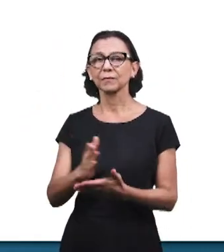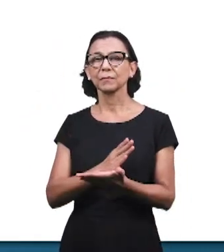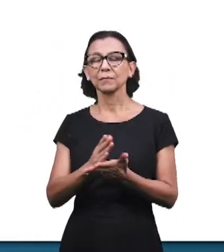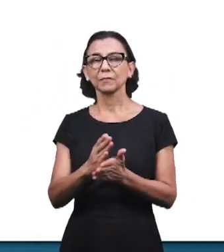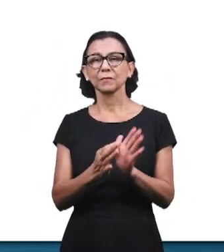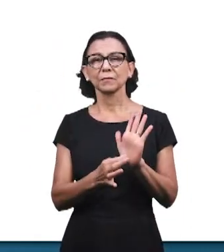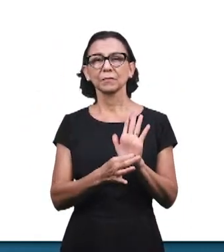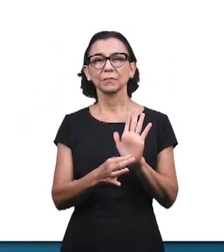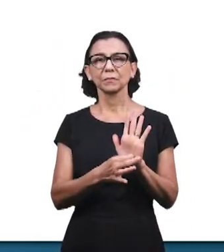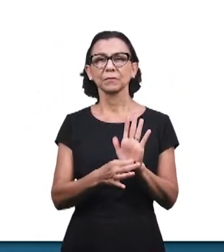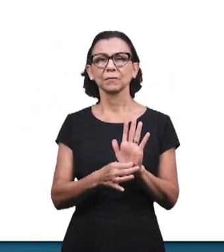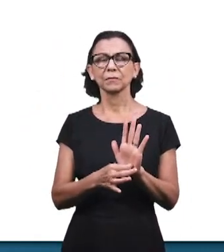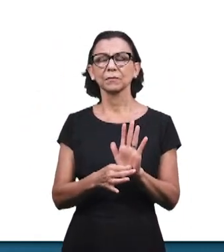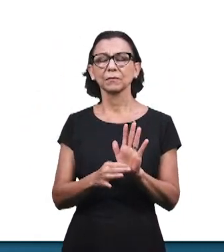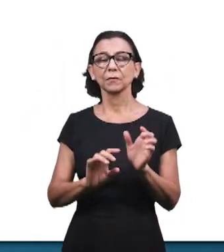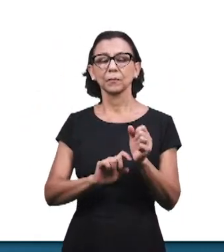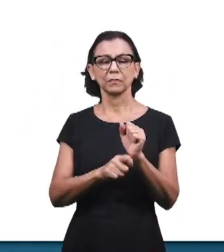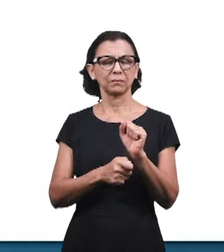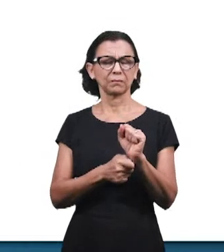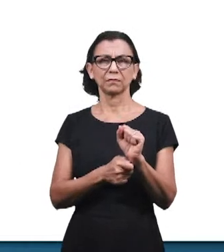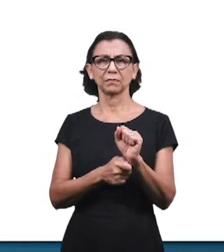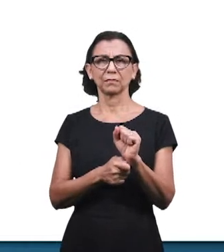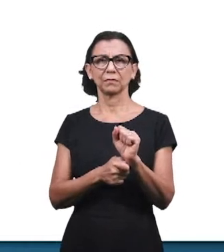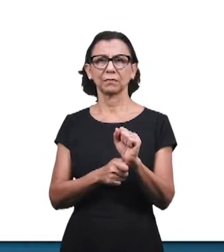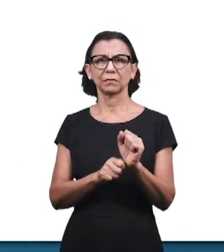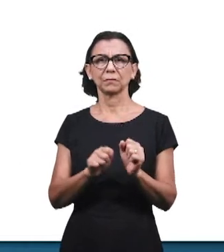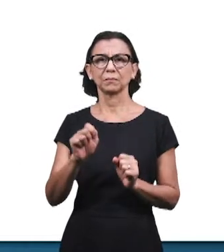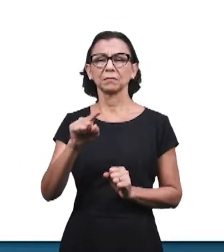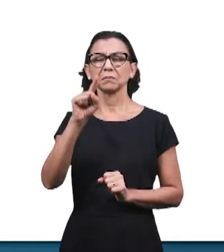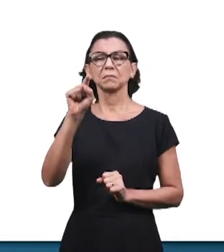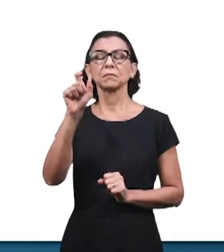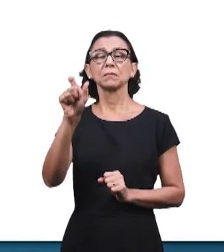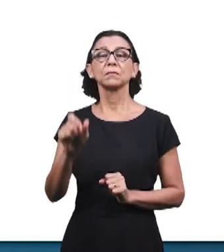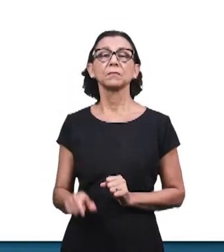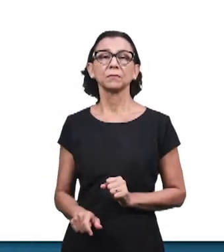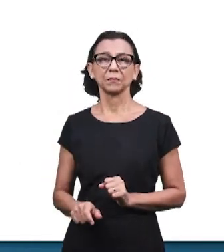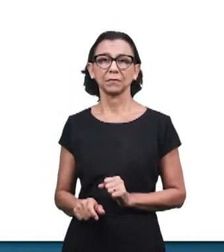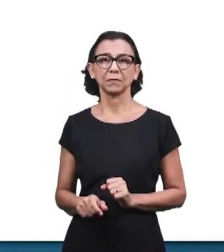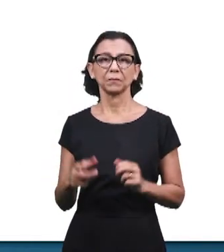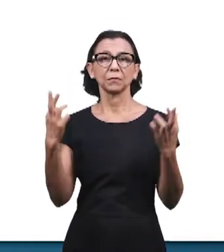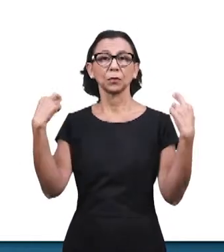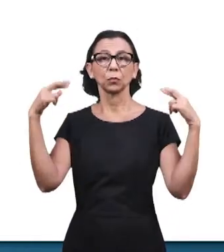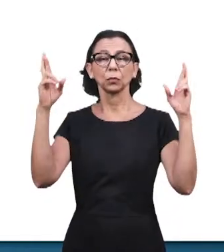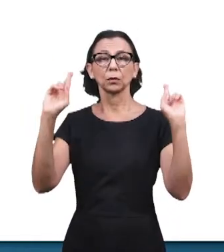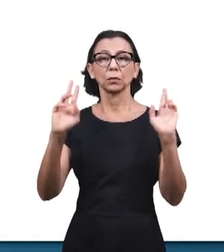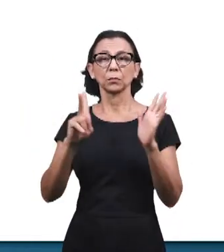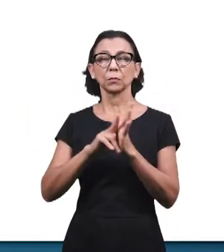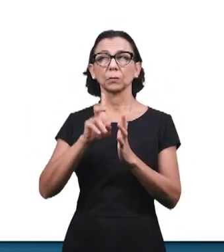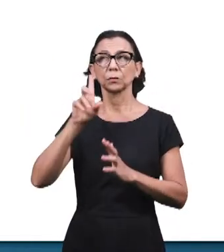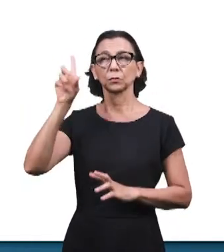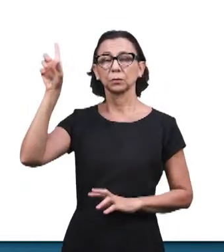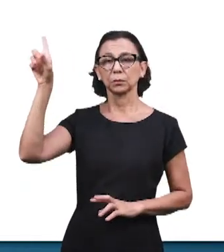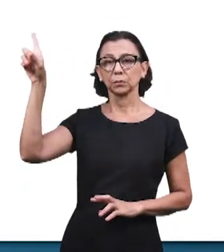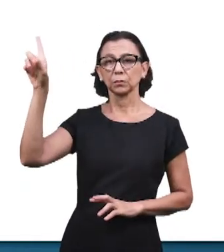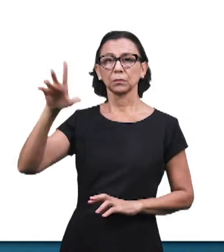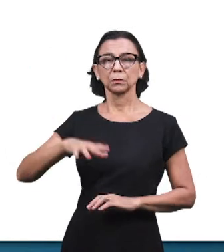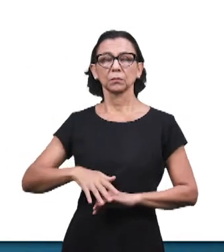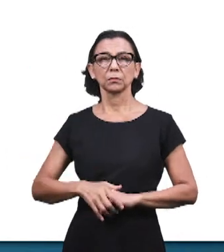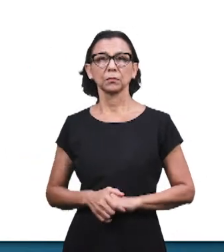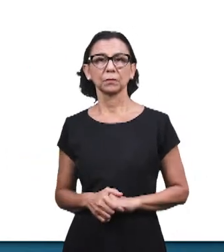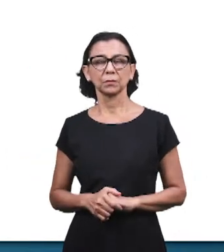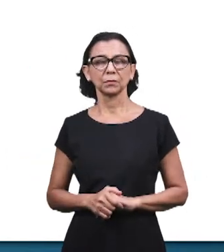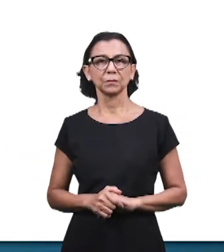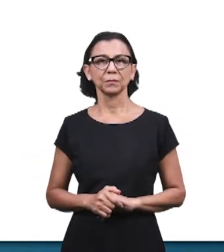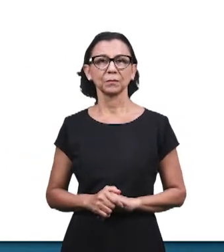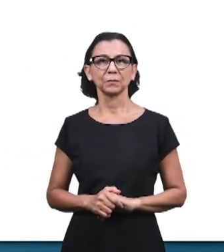não é? Quem é o mistério profetizado como o Cordeiro de Deus? Então a letra A pergunta, o presépio?